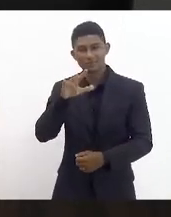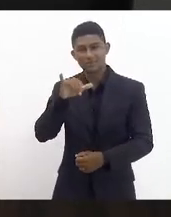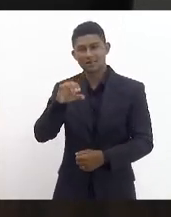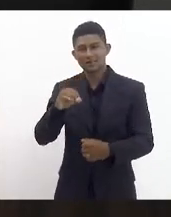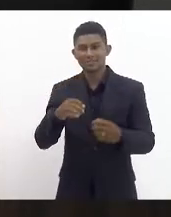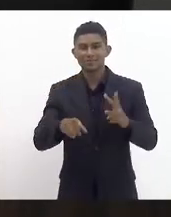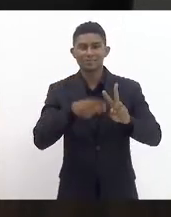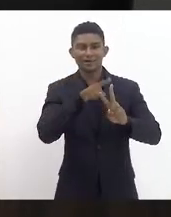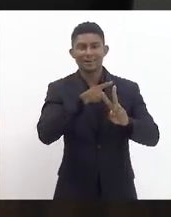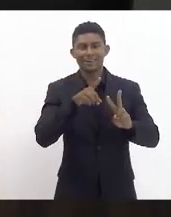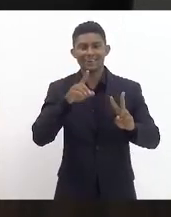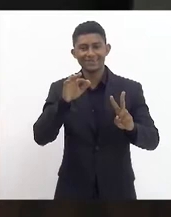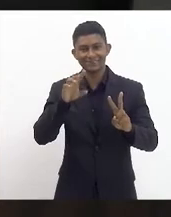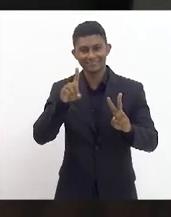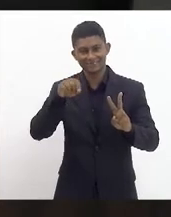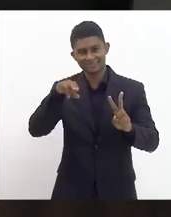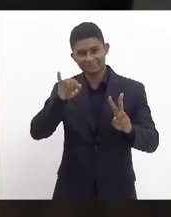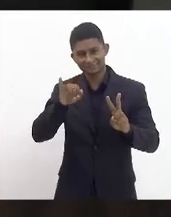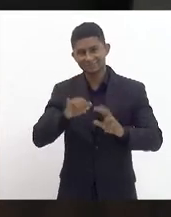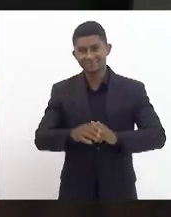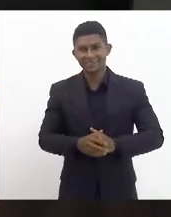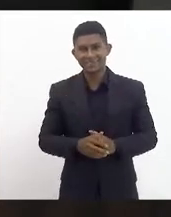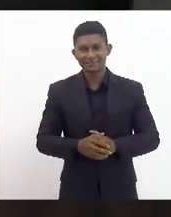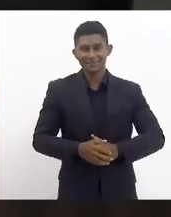Dani Monteiro e Márcio Canella.